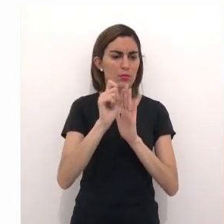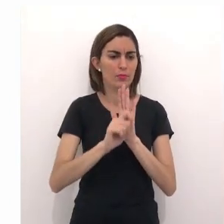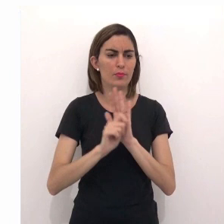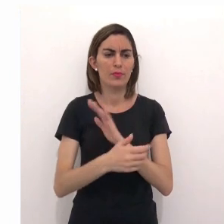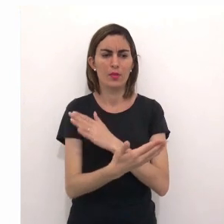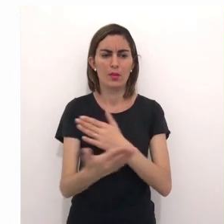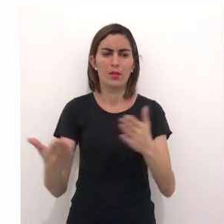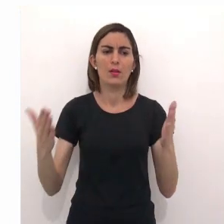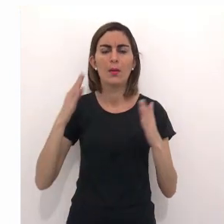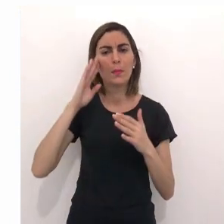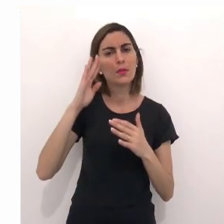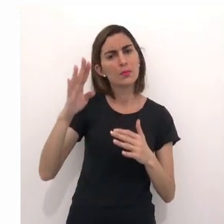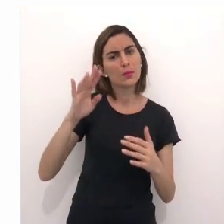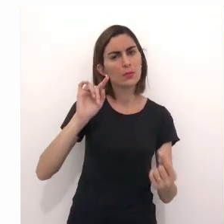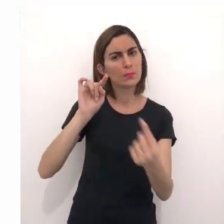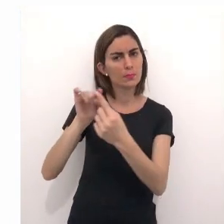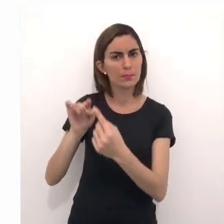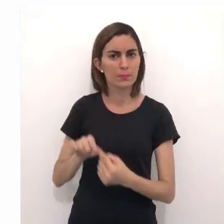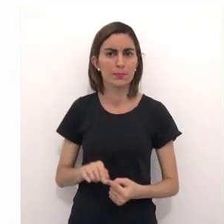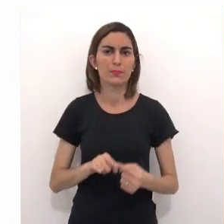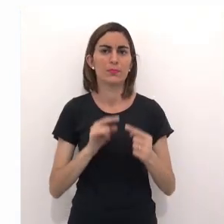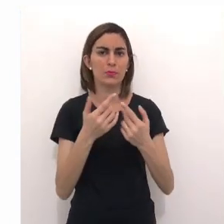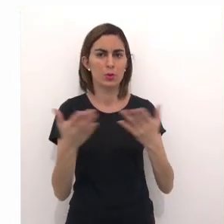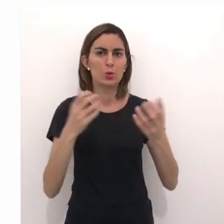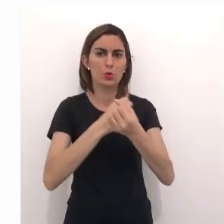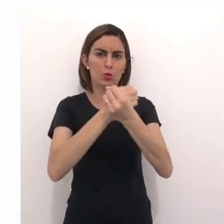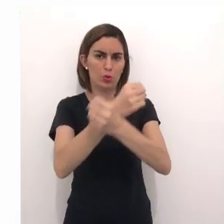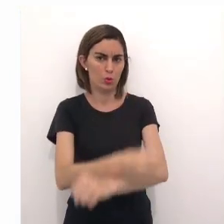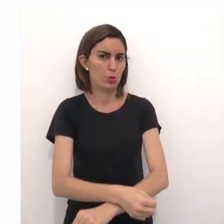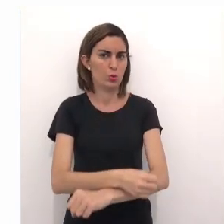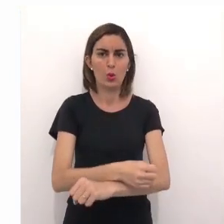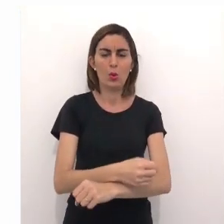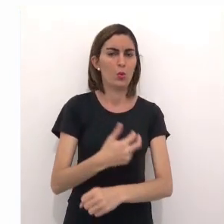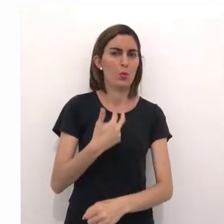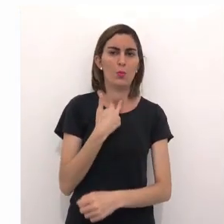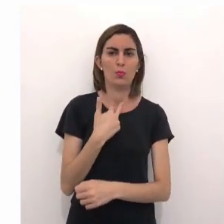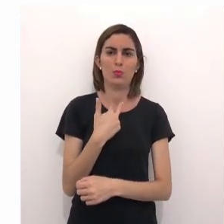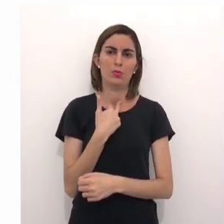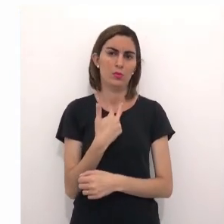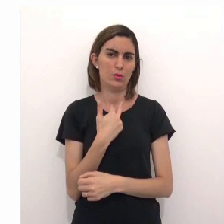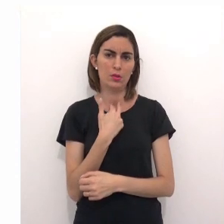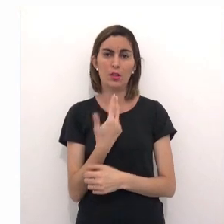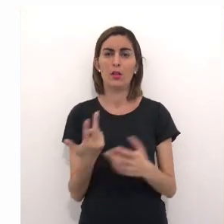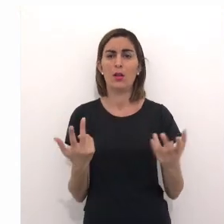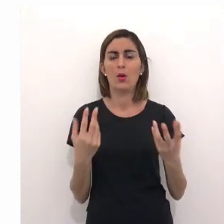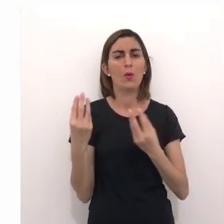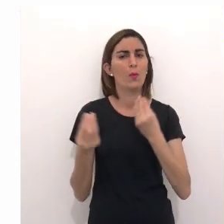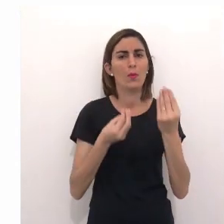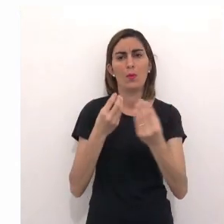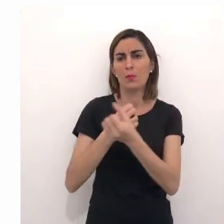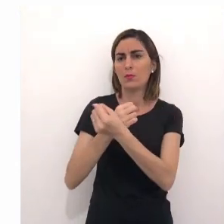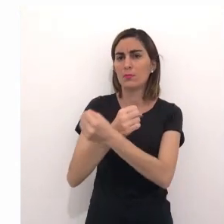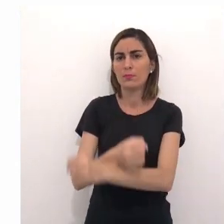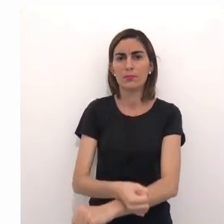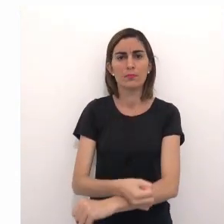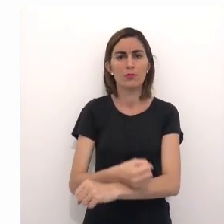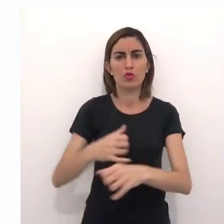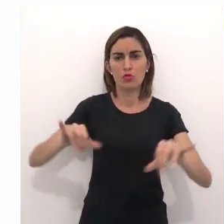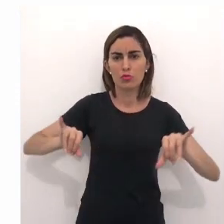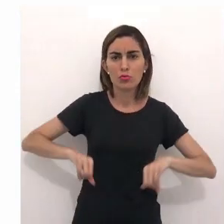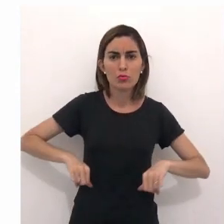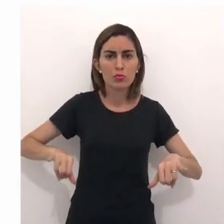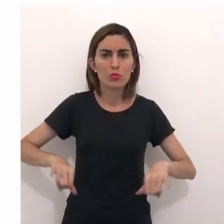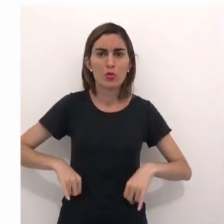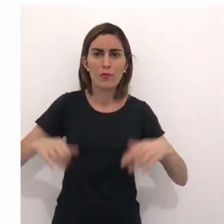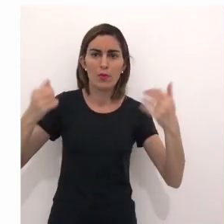com relação à escravidão que não podia, de forma alguma, sofrer